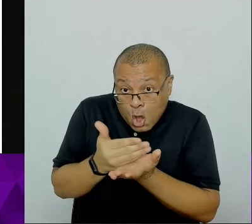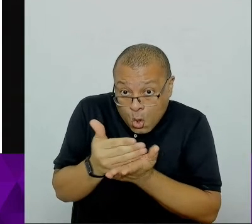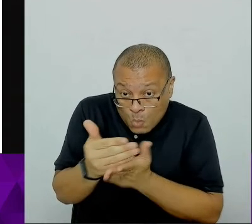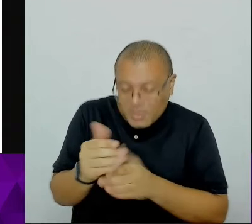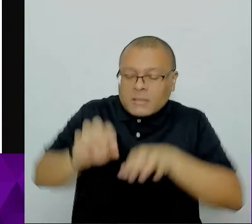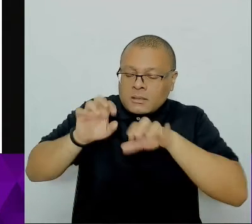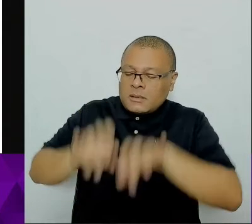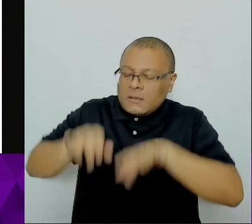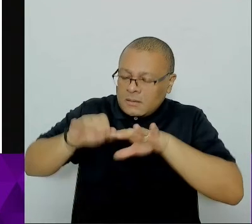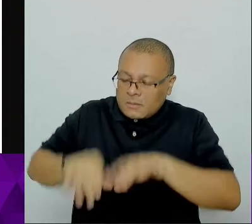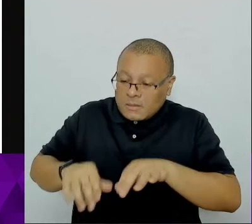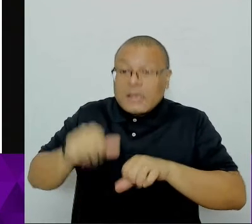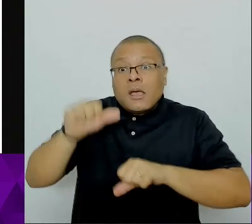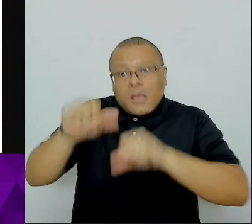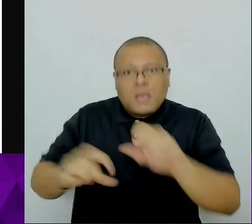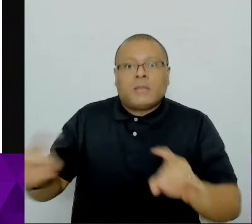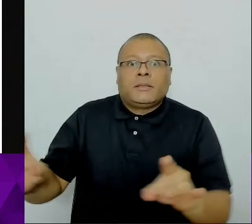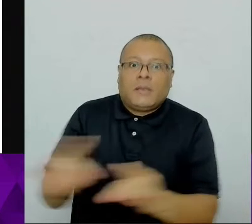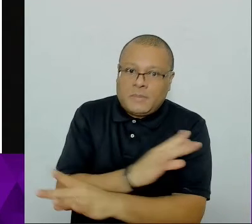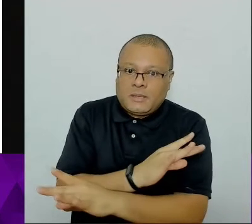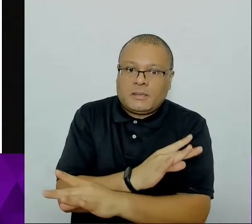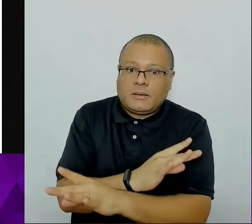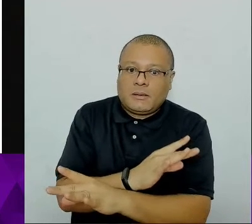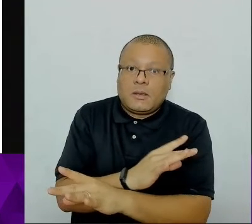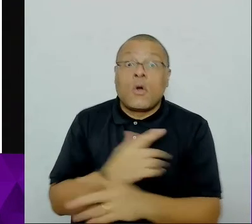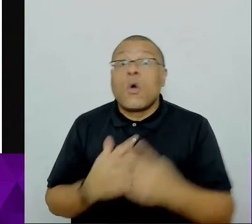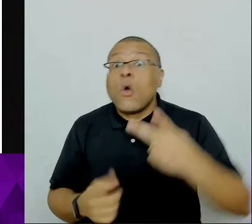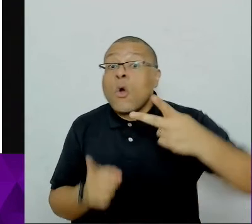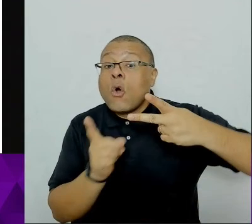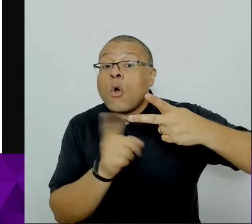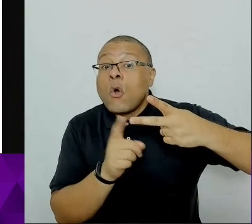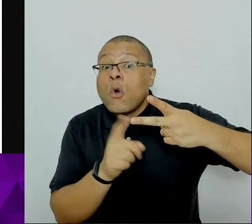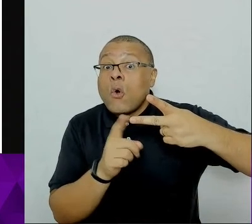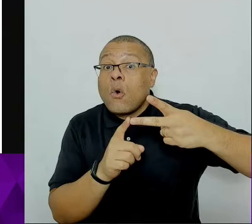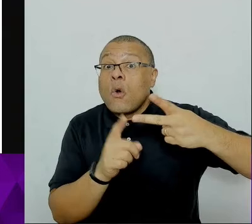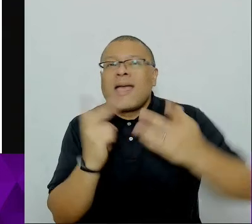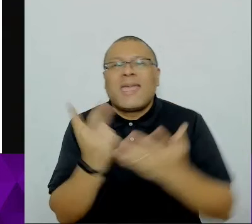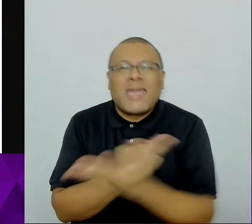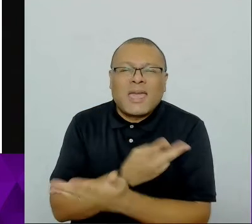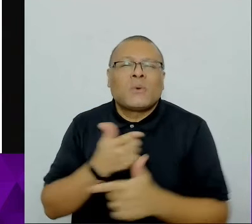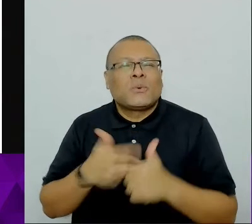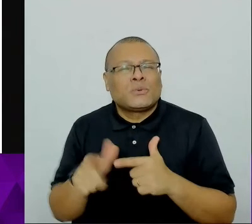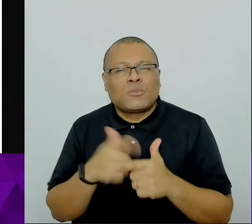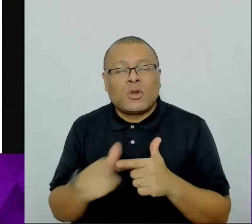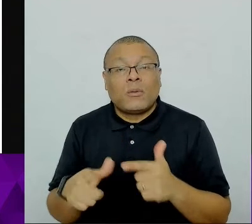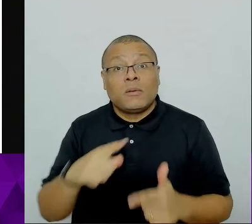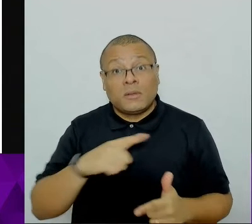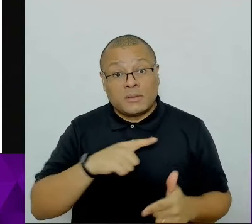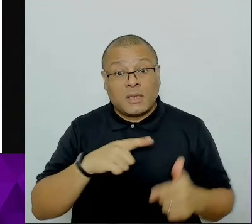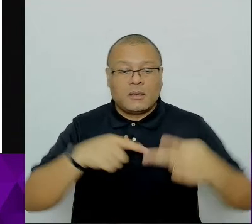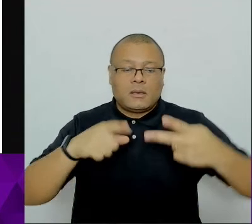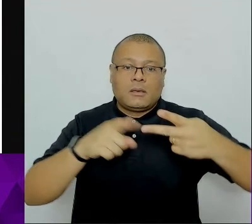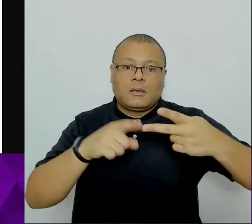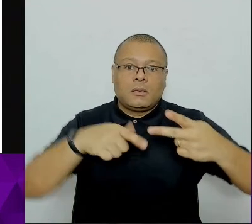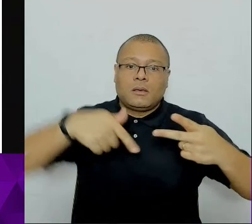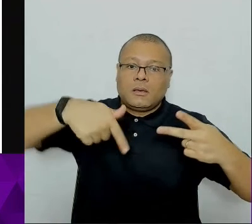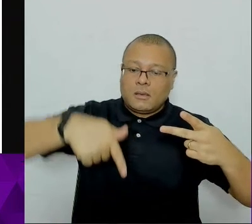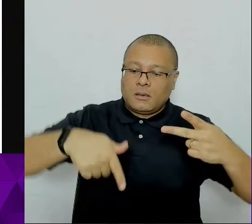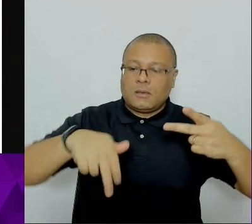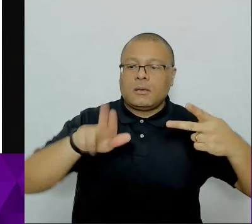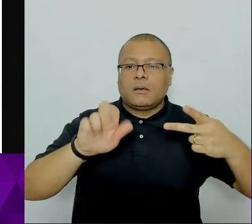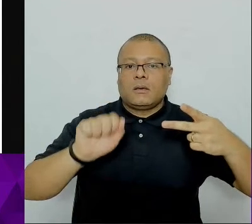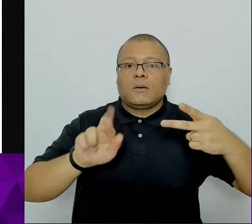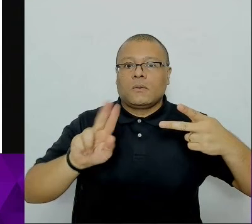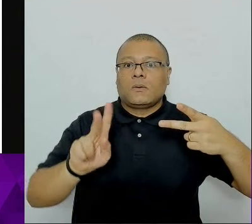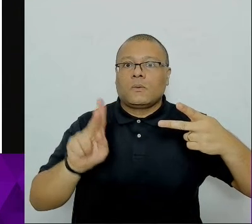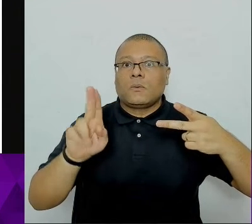literalmente. Quando a gente fala de lidar com erros, lidar com problemas, O Quarkus, que é o nosso grande